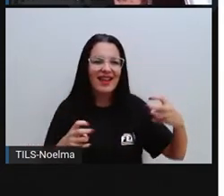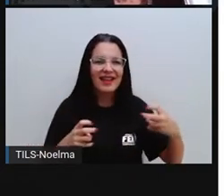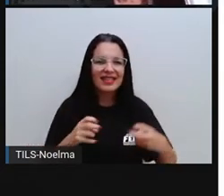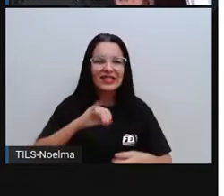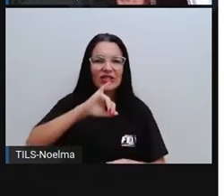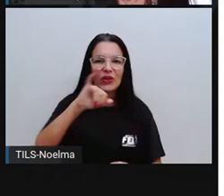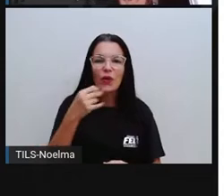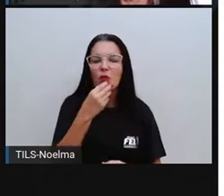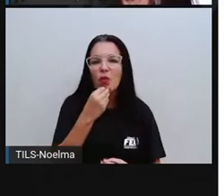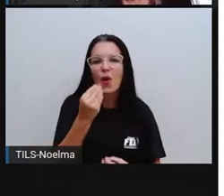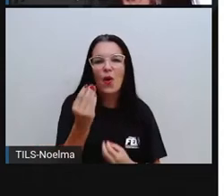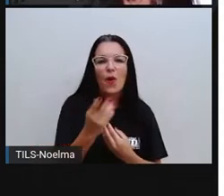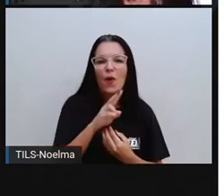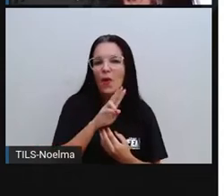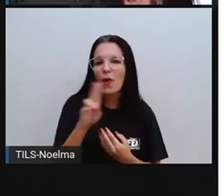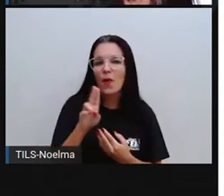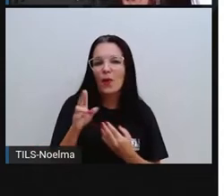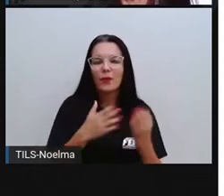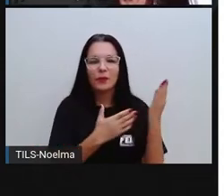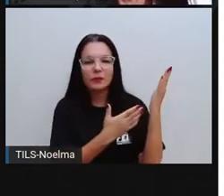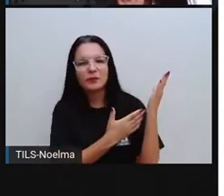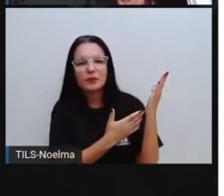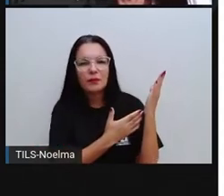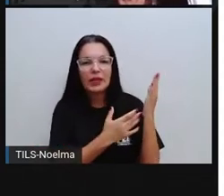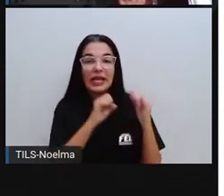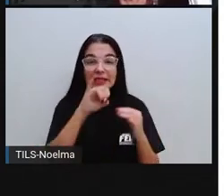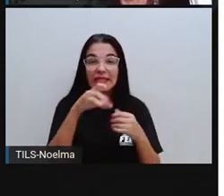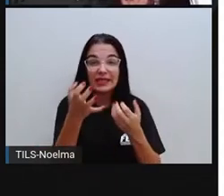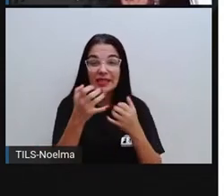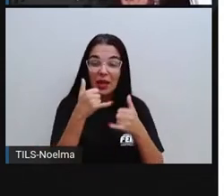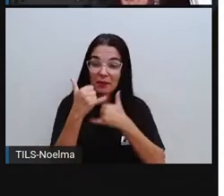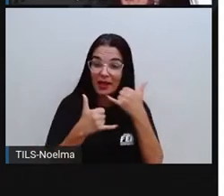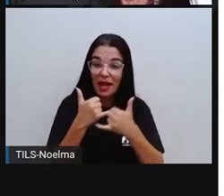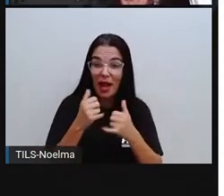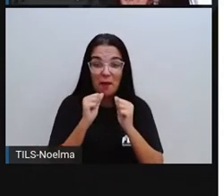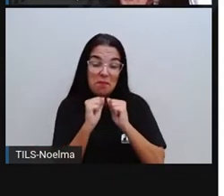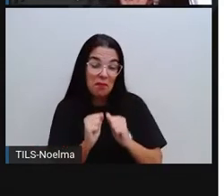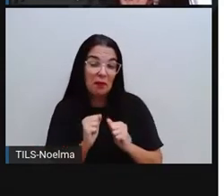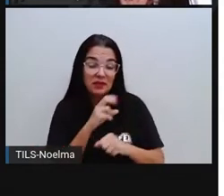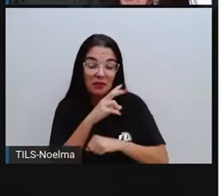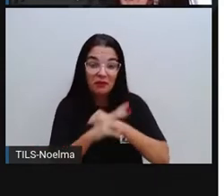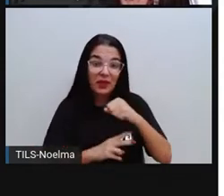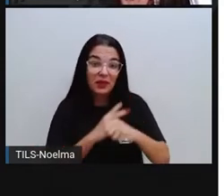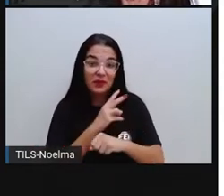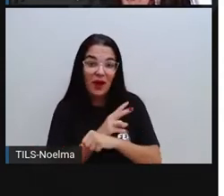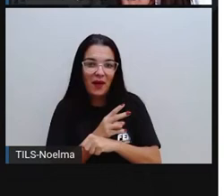Jokenpô. Se quiser brincar com esse jogo de forma virtual,